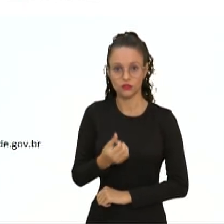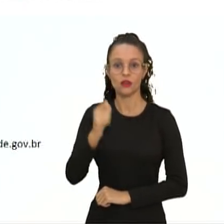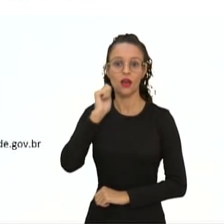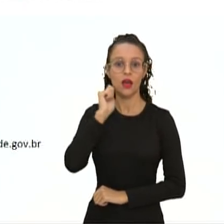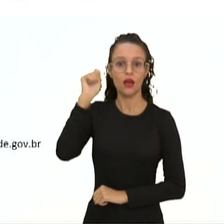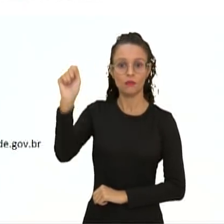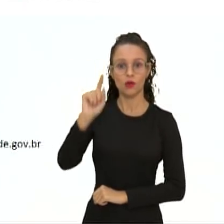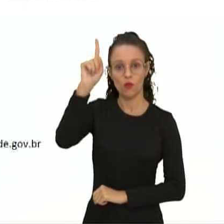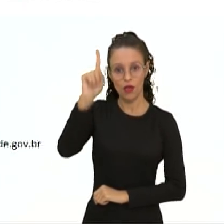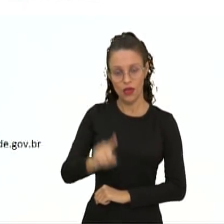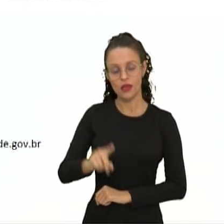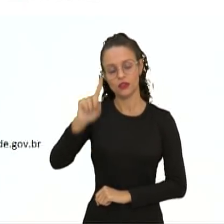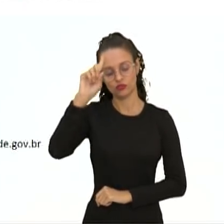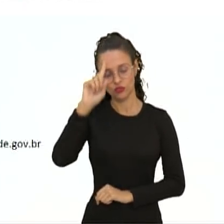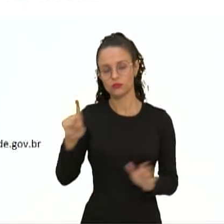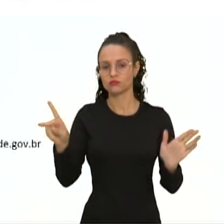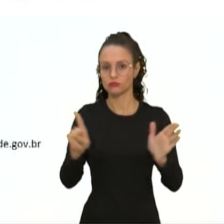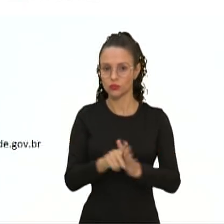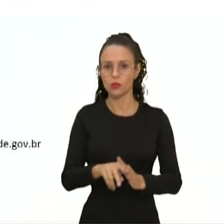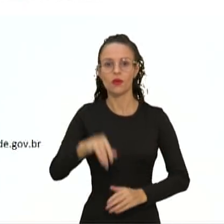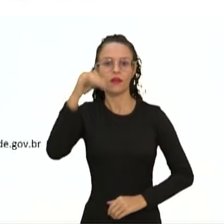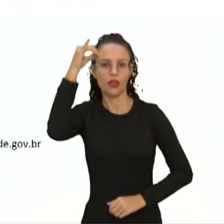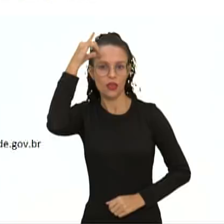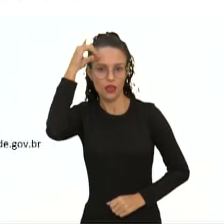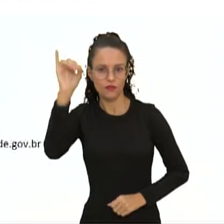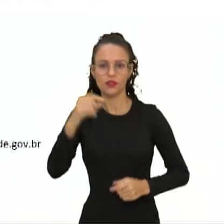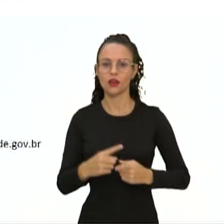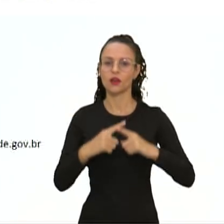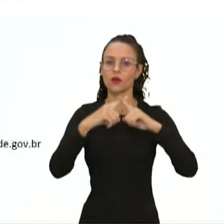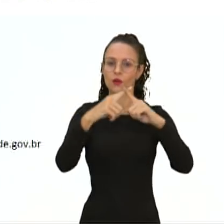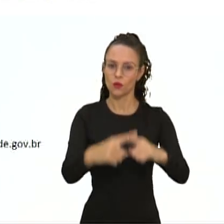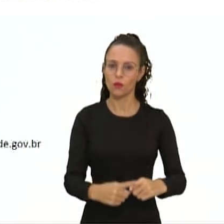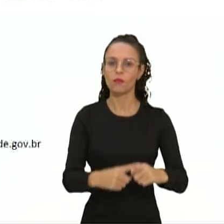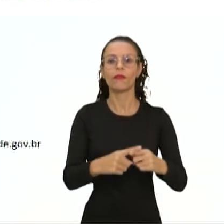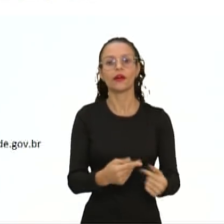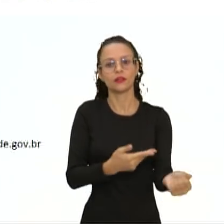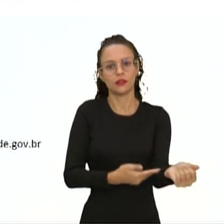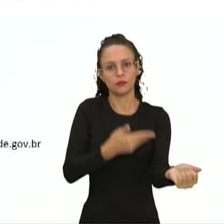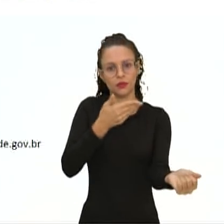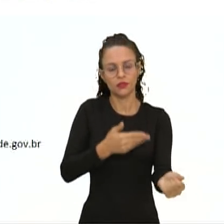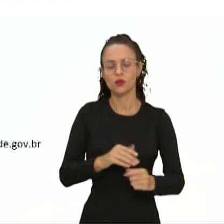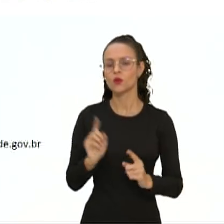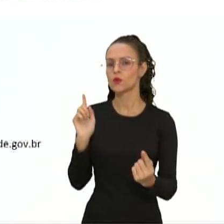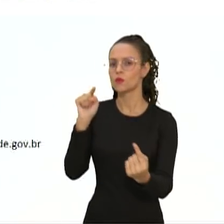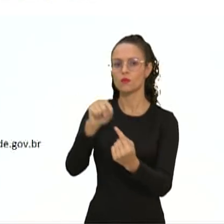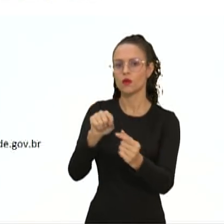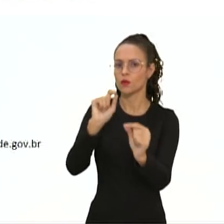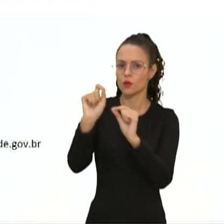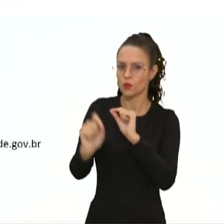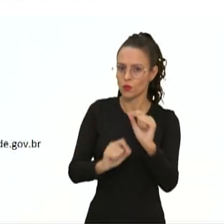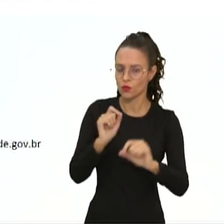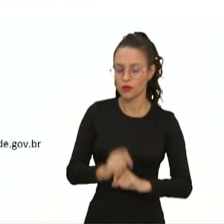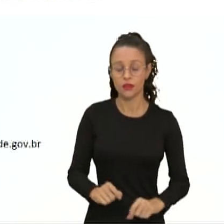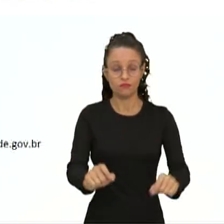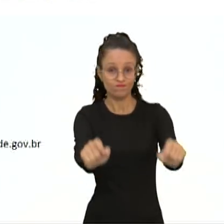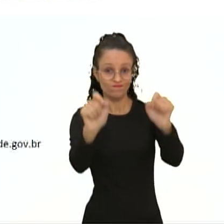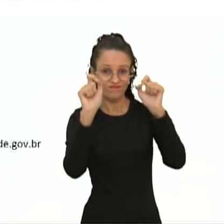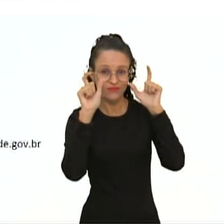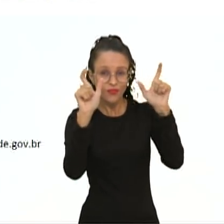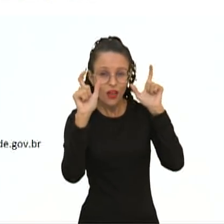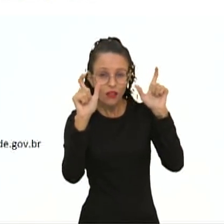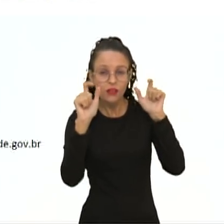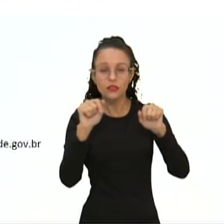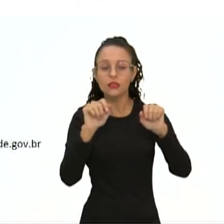como data de prevenção, dia de prevenção e combate à hipertensão. Qual é o objetivo disso? Alertar a